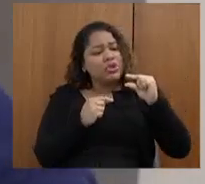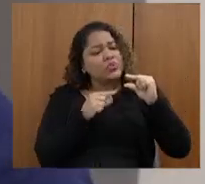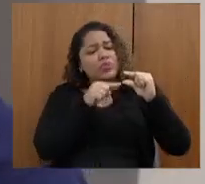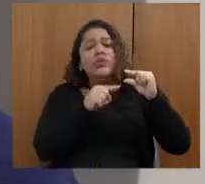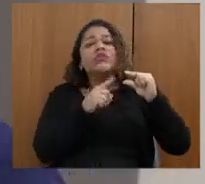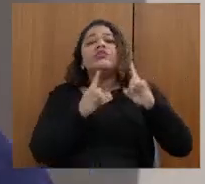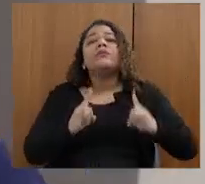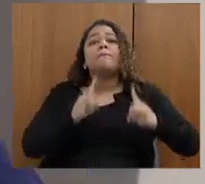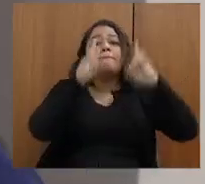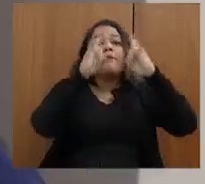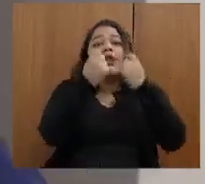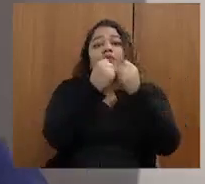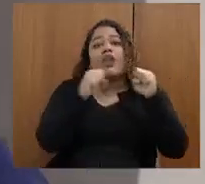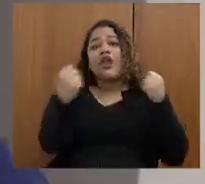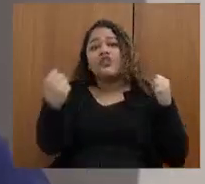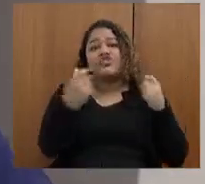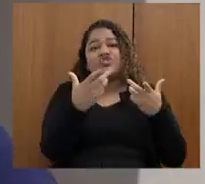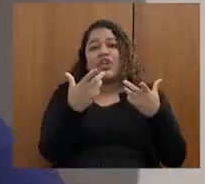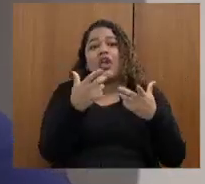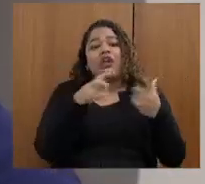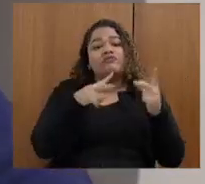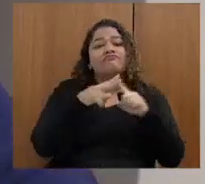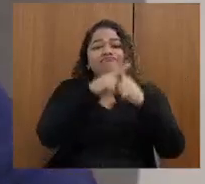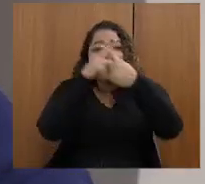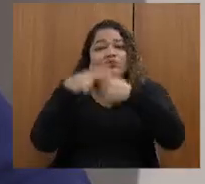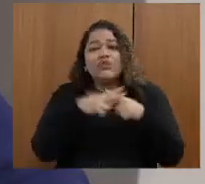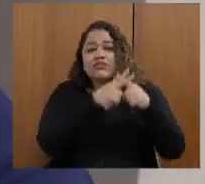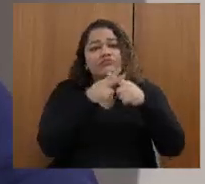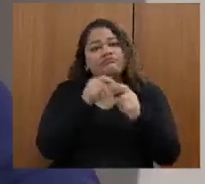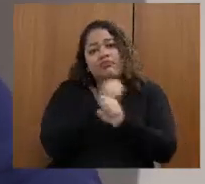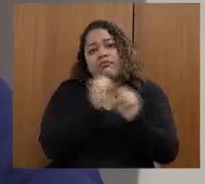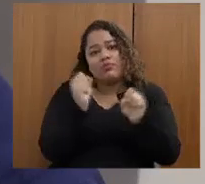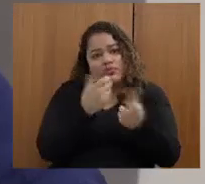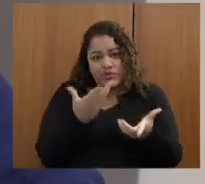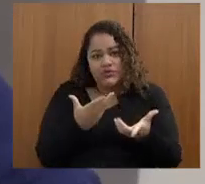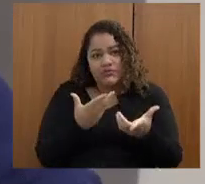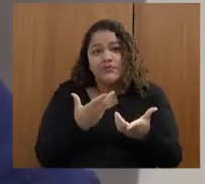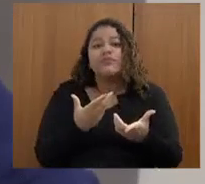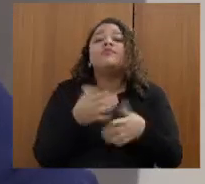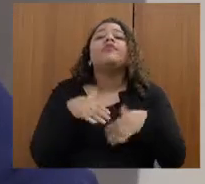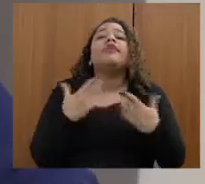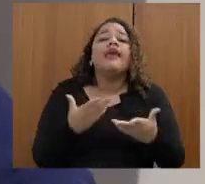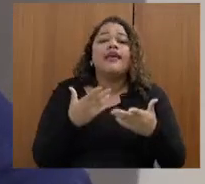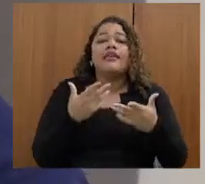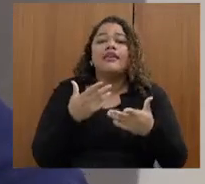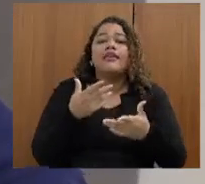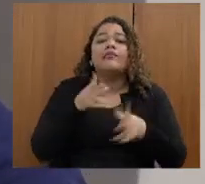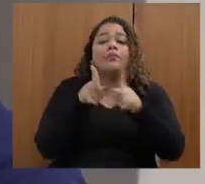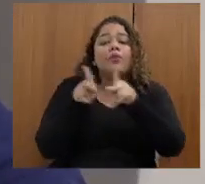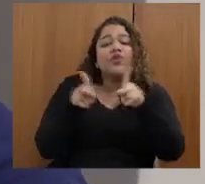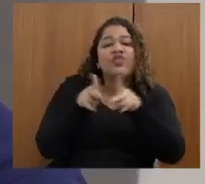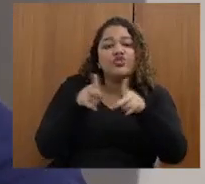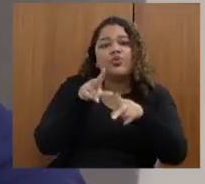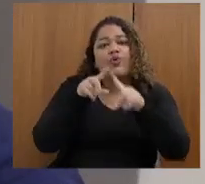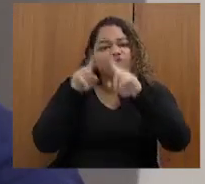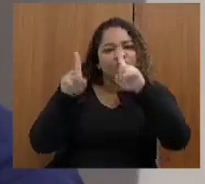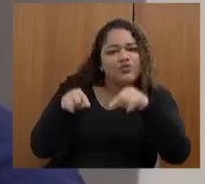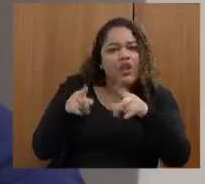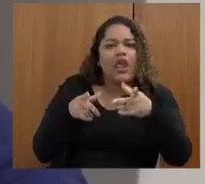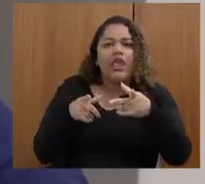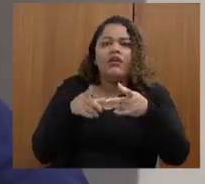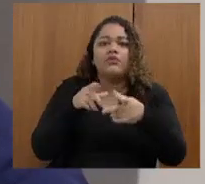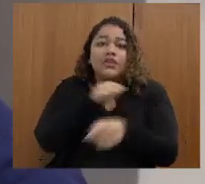conseguia o diretor fazer a manutenção dessa escola com isso acolhida do servidores da comunidade escolar ficava